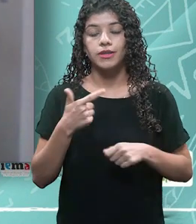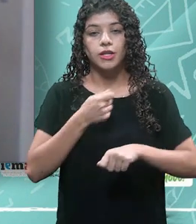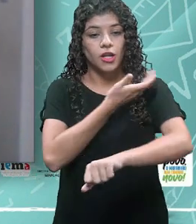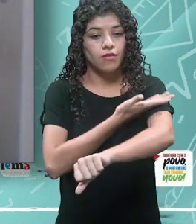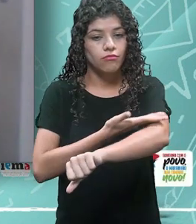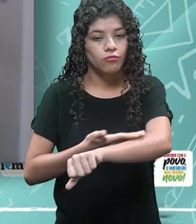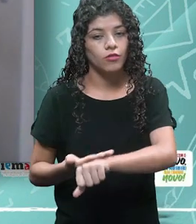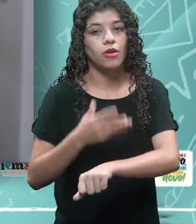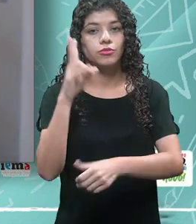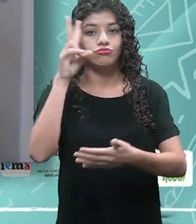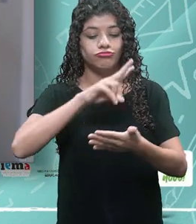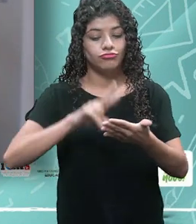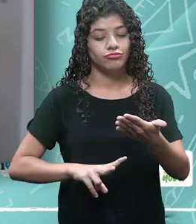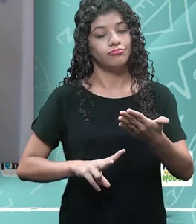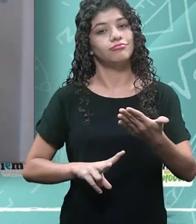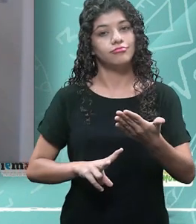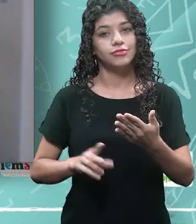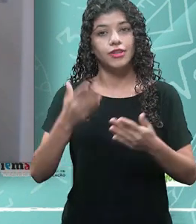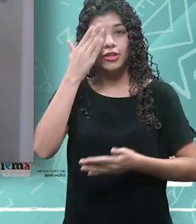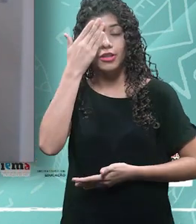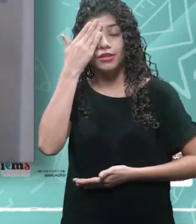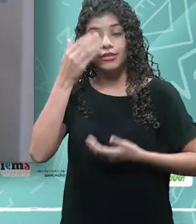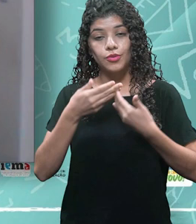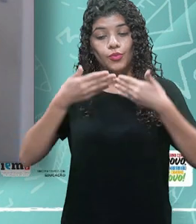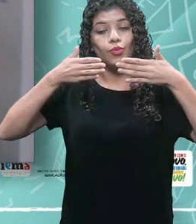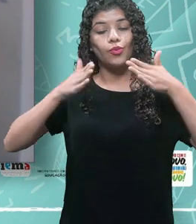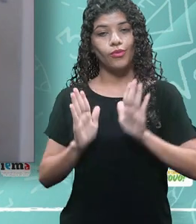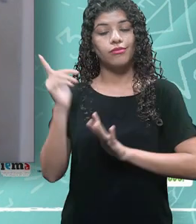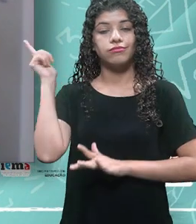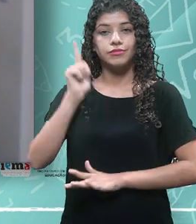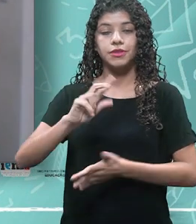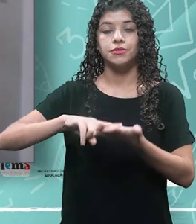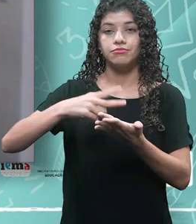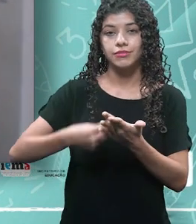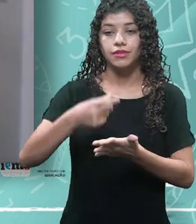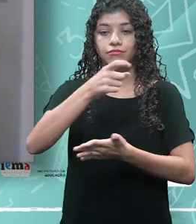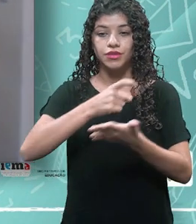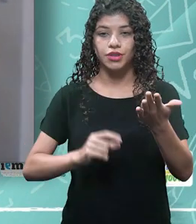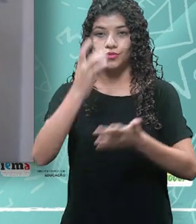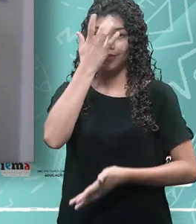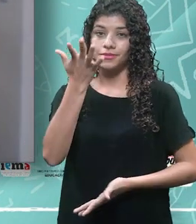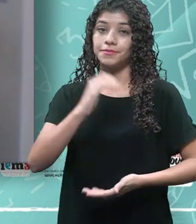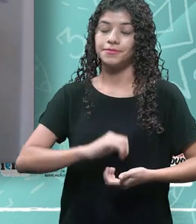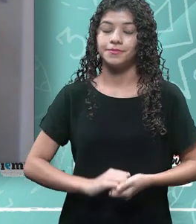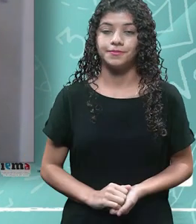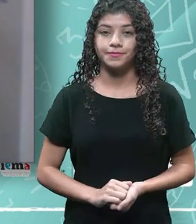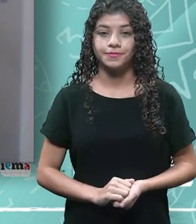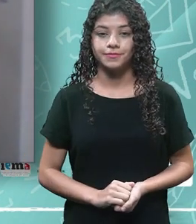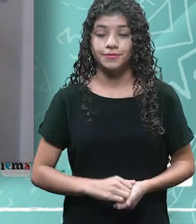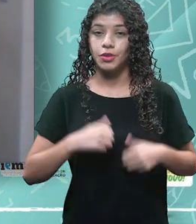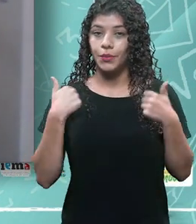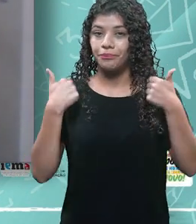importante é o hábito de ler que é o hábito da Leitura que vai abrir o nosso entendimento para conseguirmos interpretar textos com mais